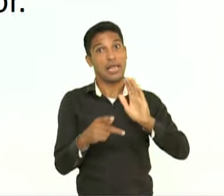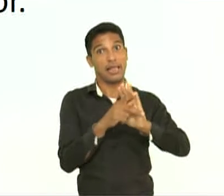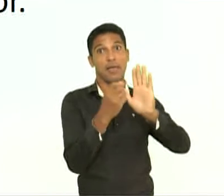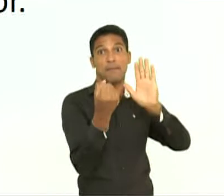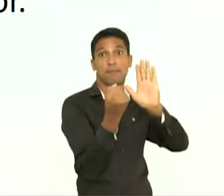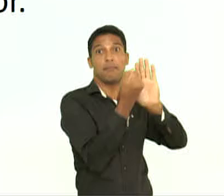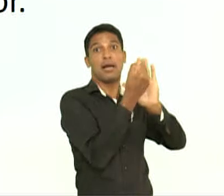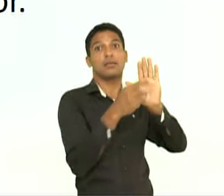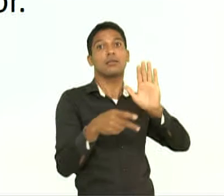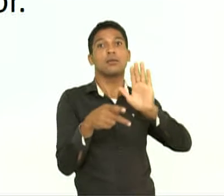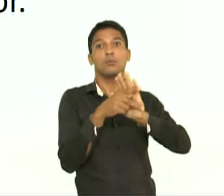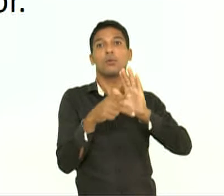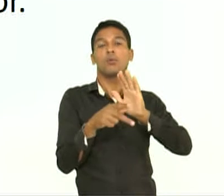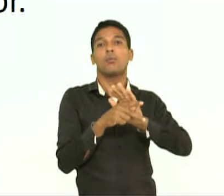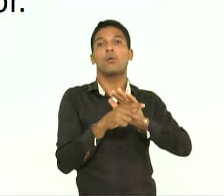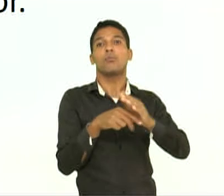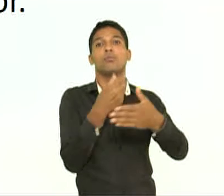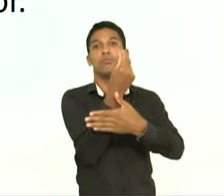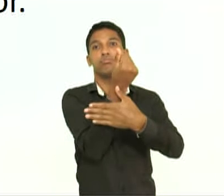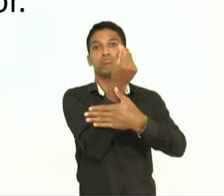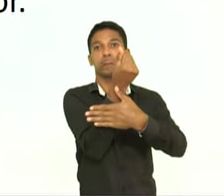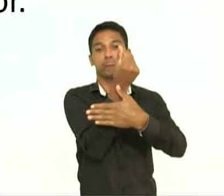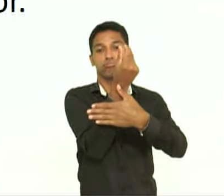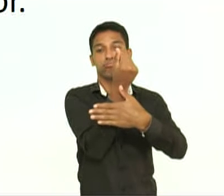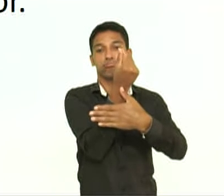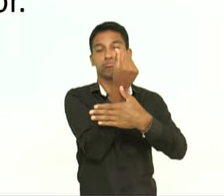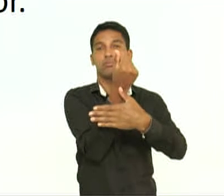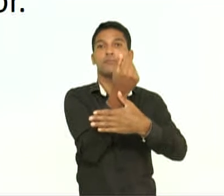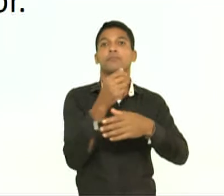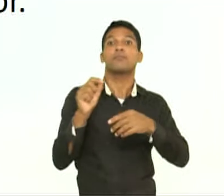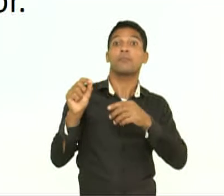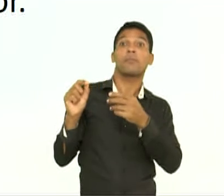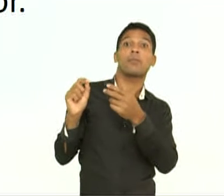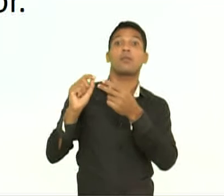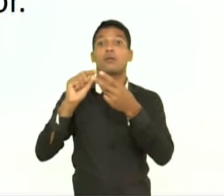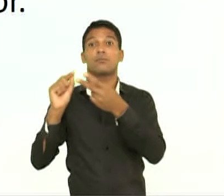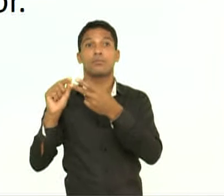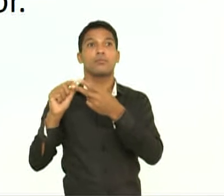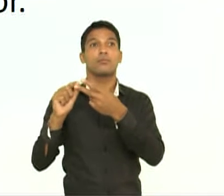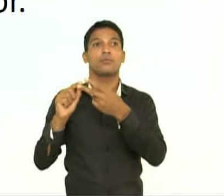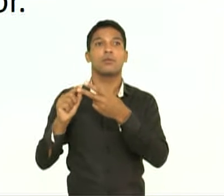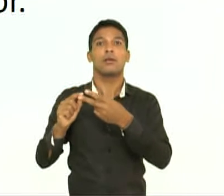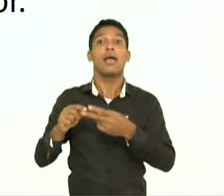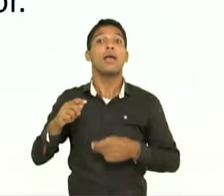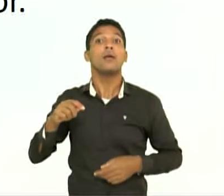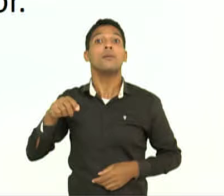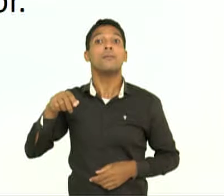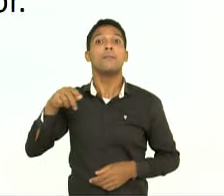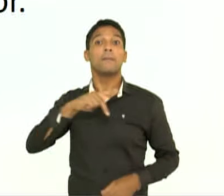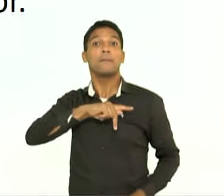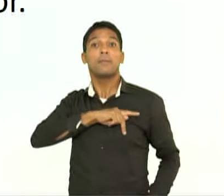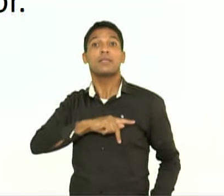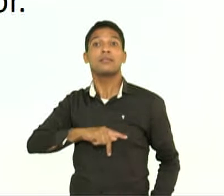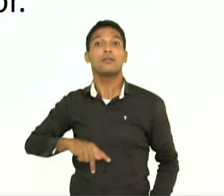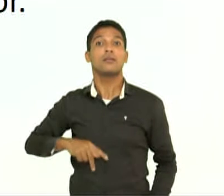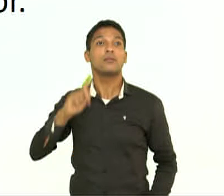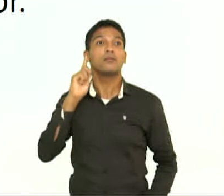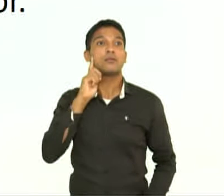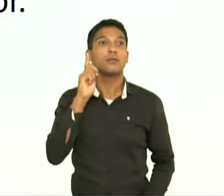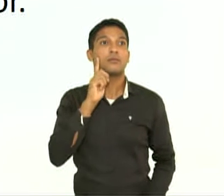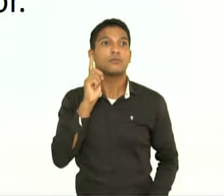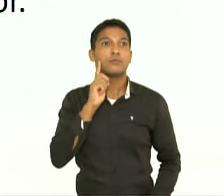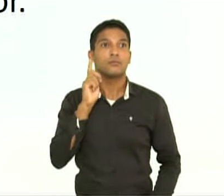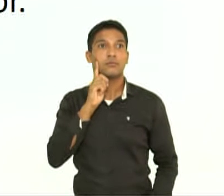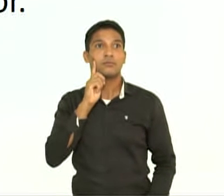Do lado direito, a imagem de Ronald Reagan, presidente dos Estados Unidos entre 1981 e